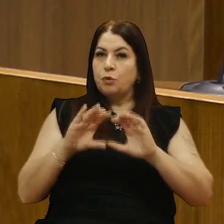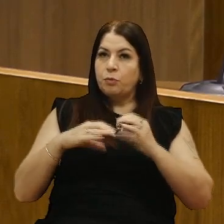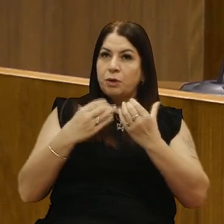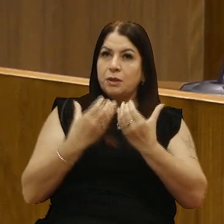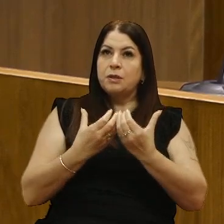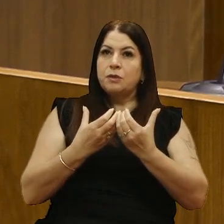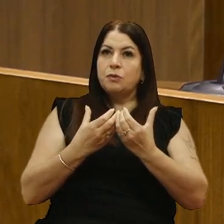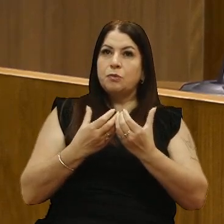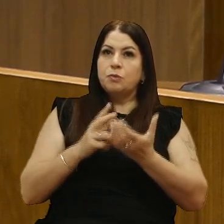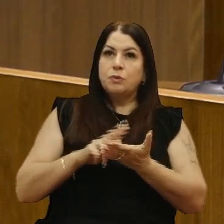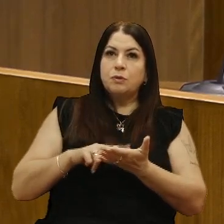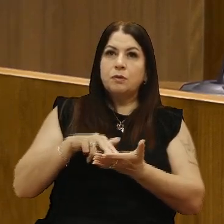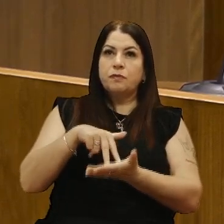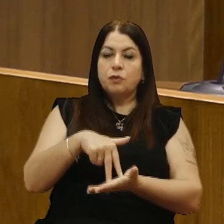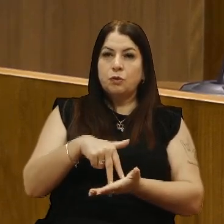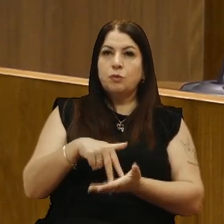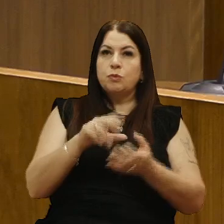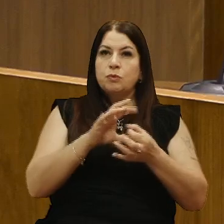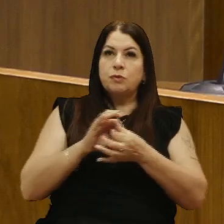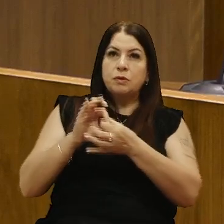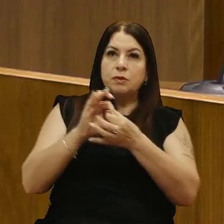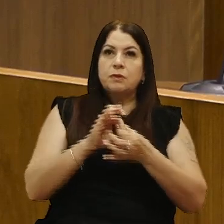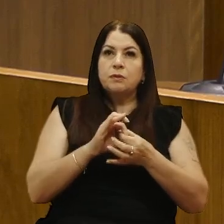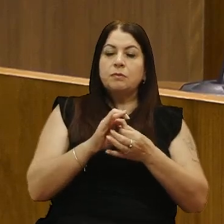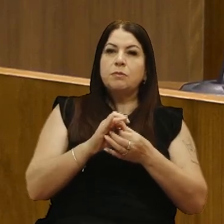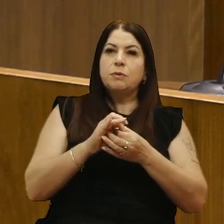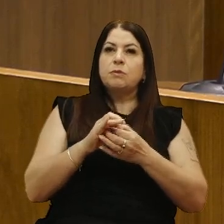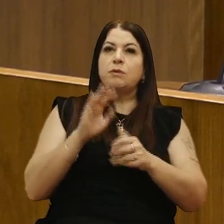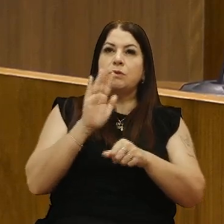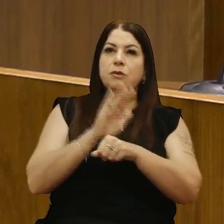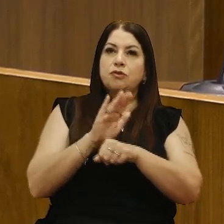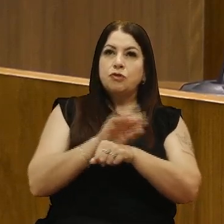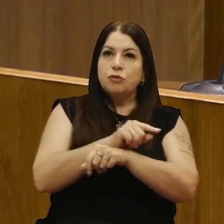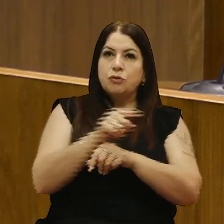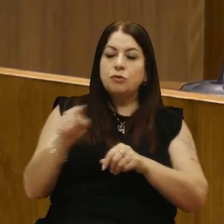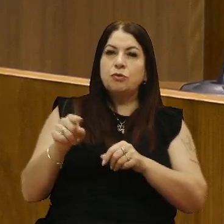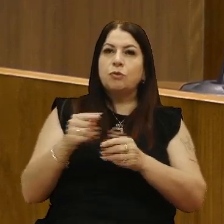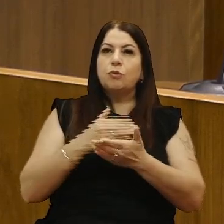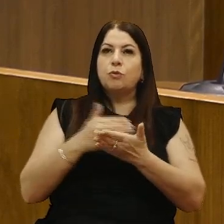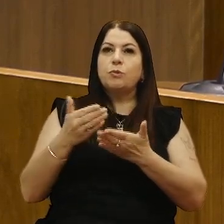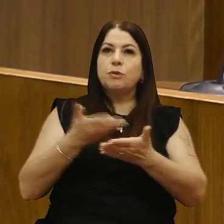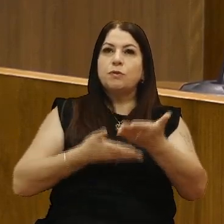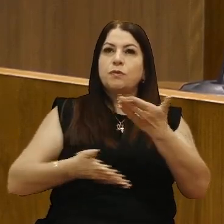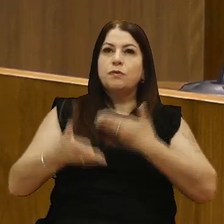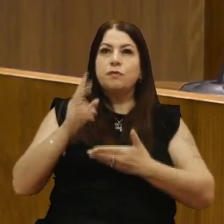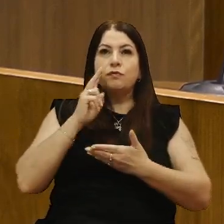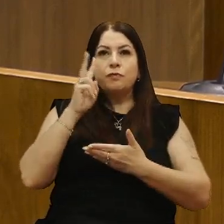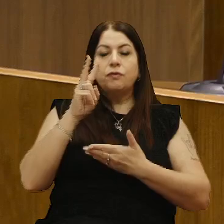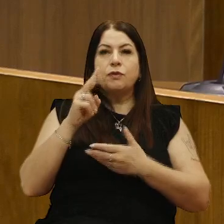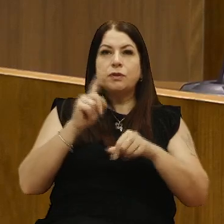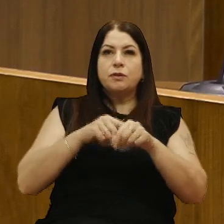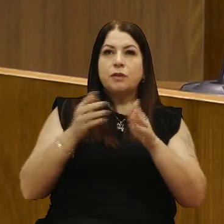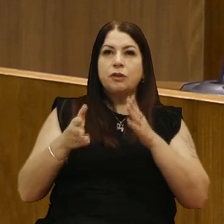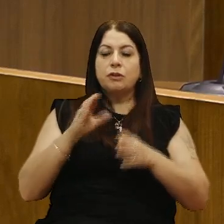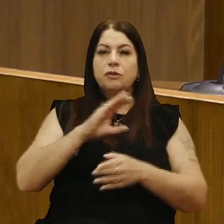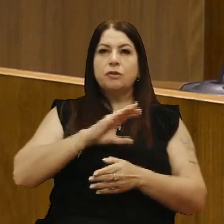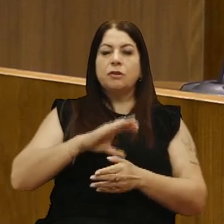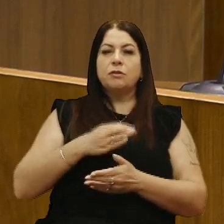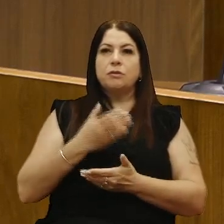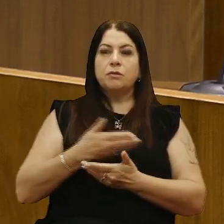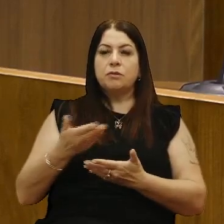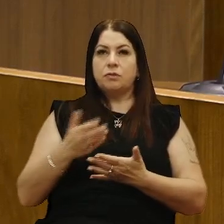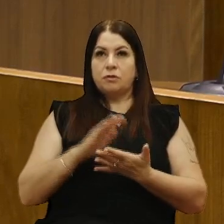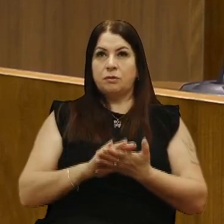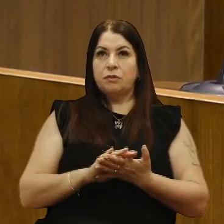comunidade se levantou, se uniu, estendeu as mãos, partilhou forças, tempo e coragem. E